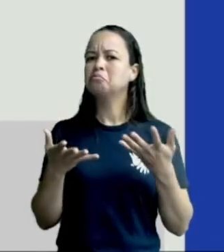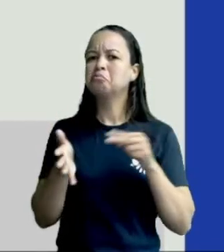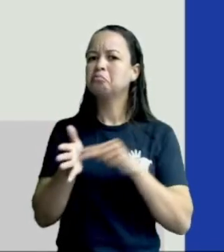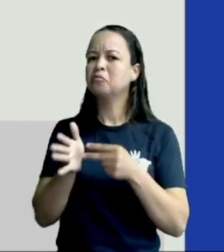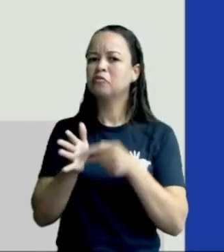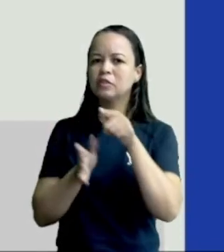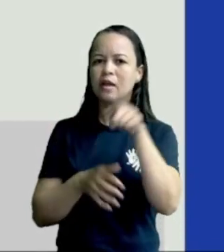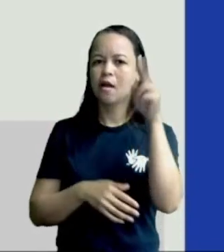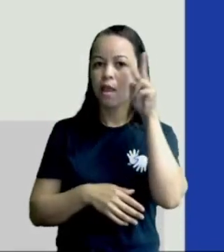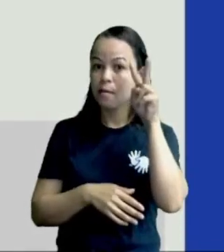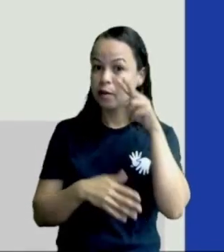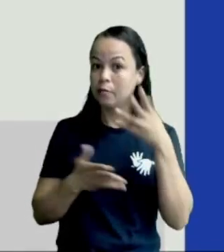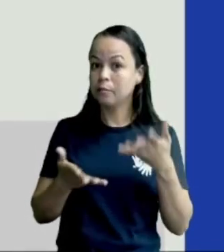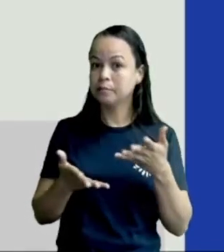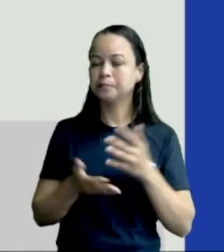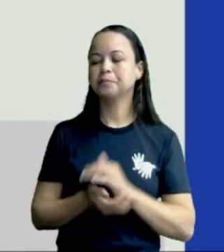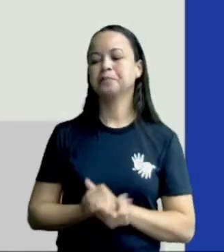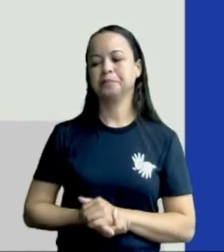Vamos lá.